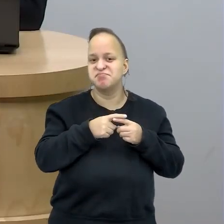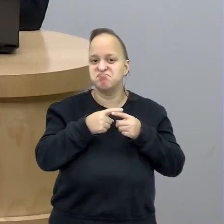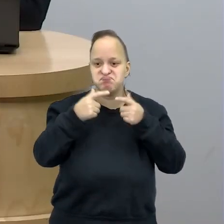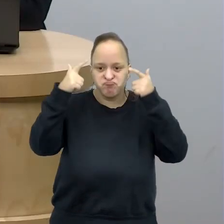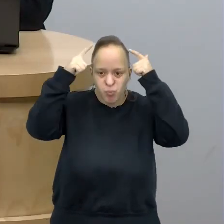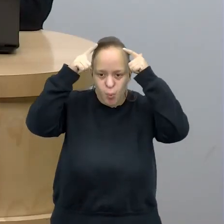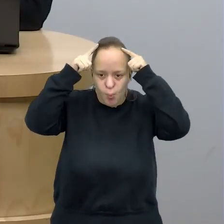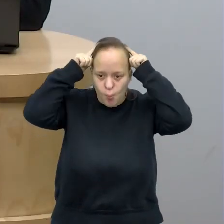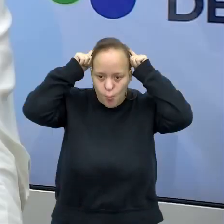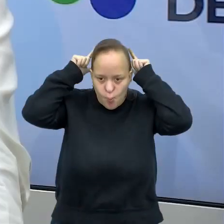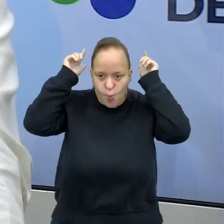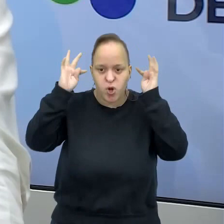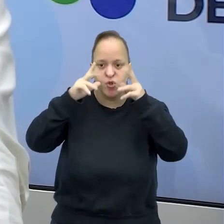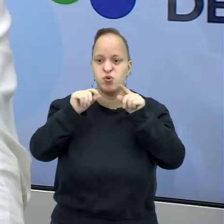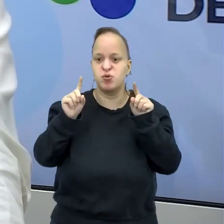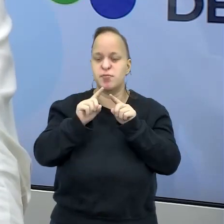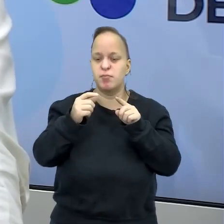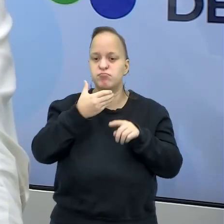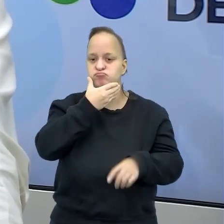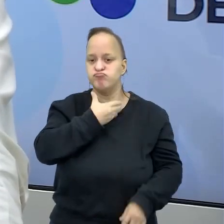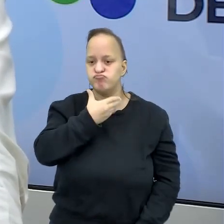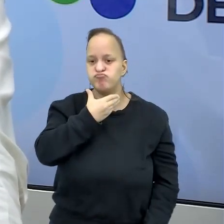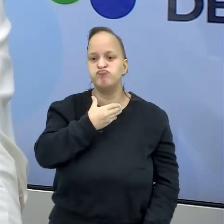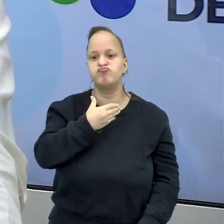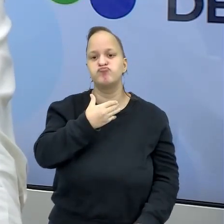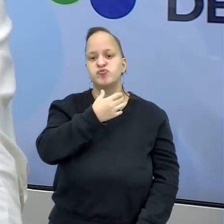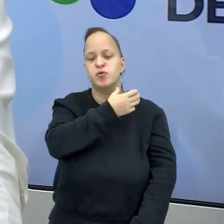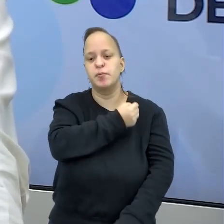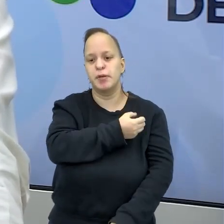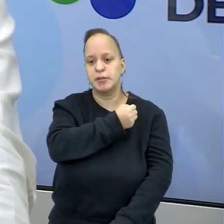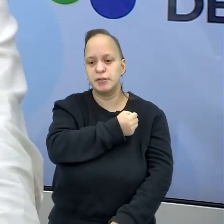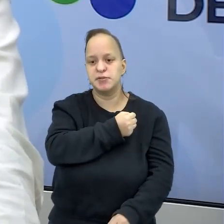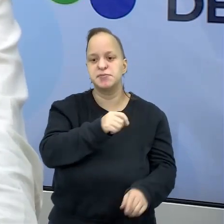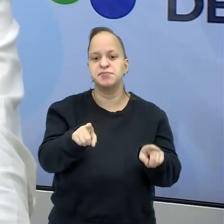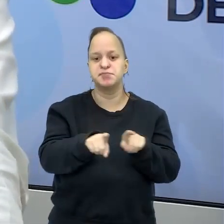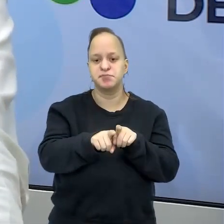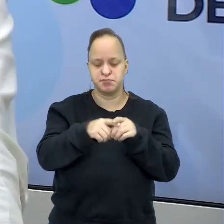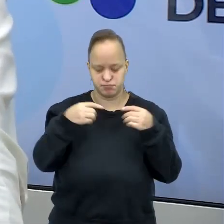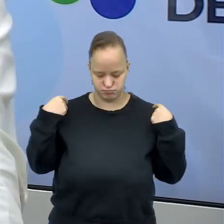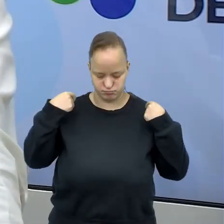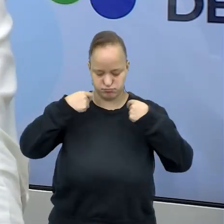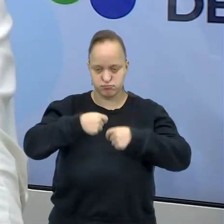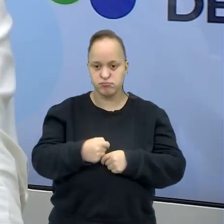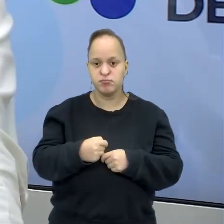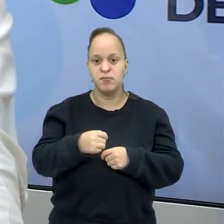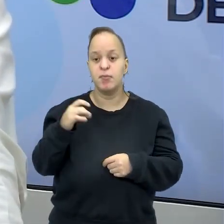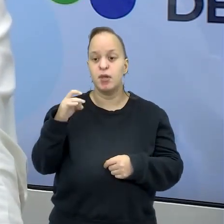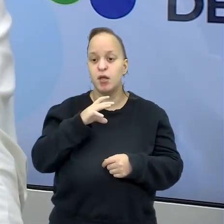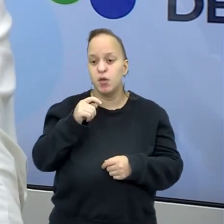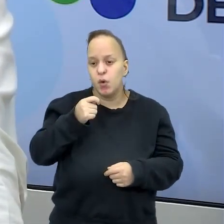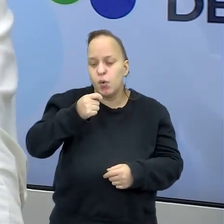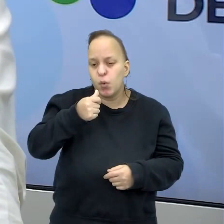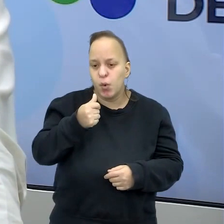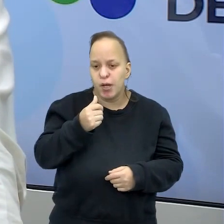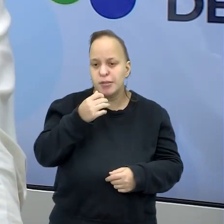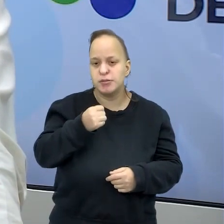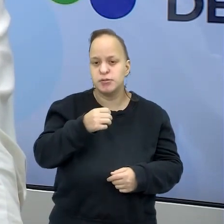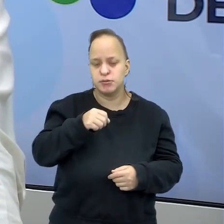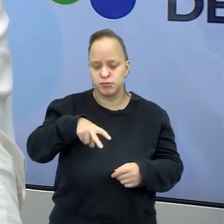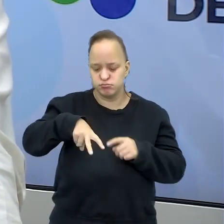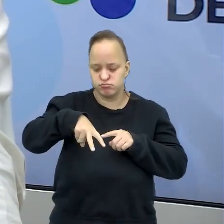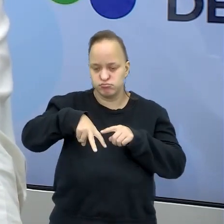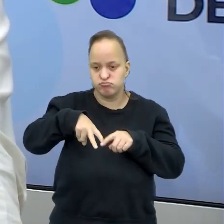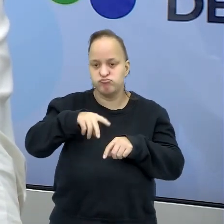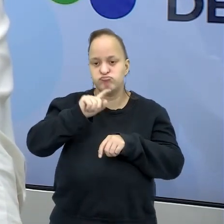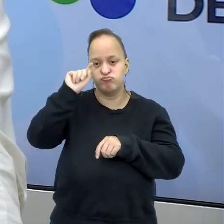muito, Barba branca, estou trajando uma camiseta azul quase branca, calça preta e uma